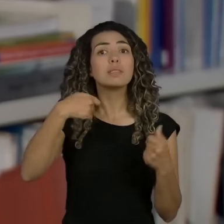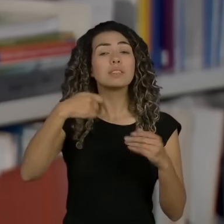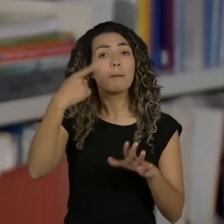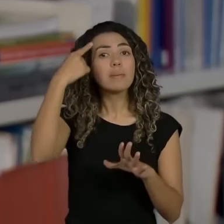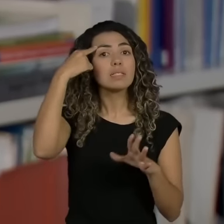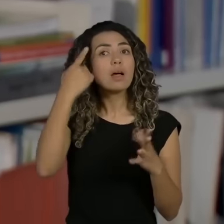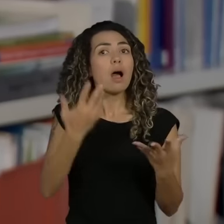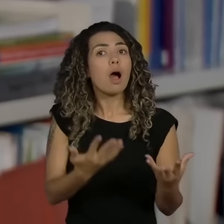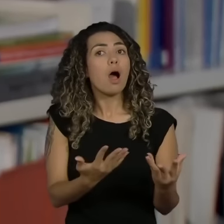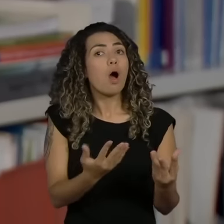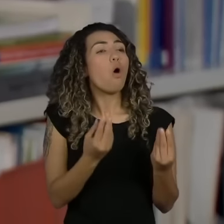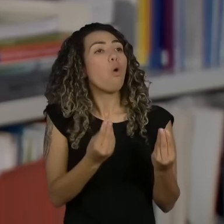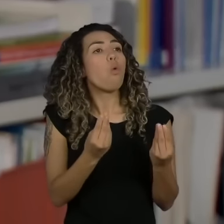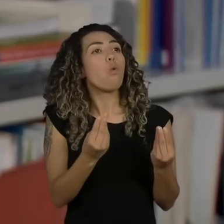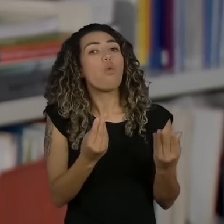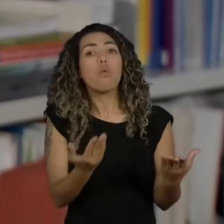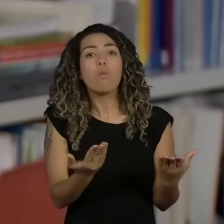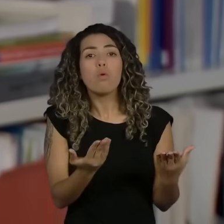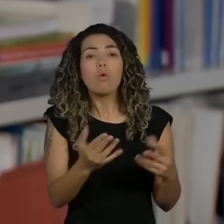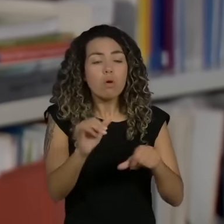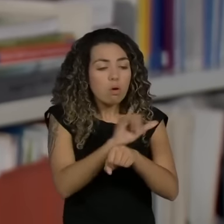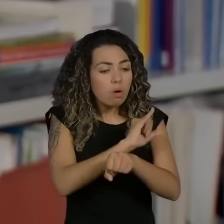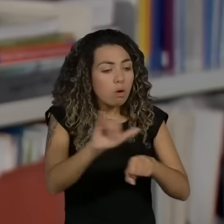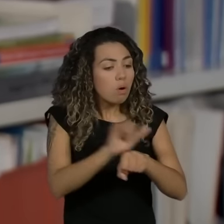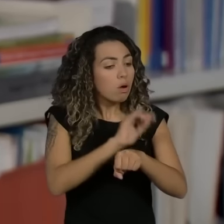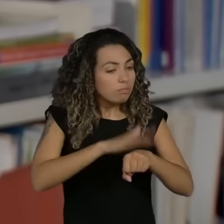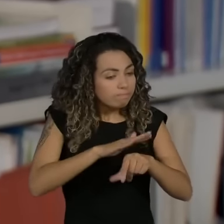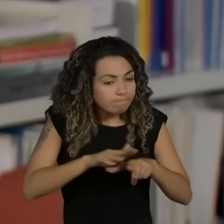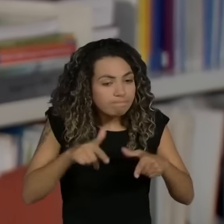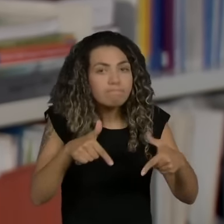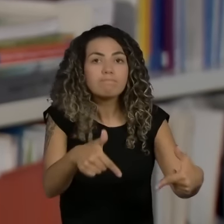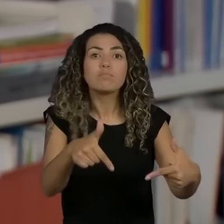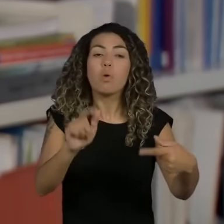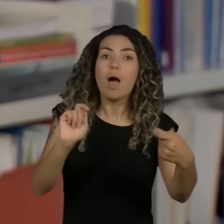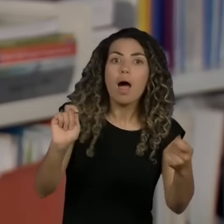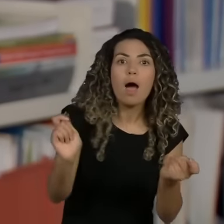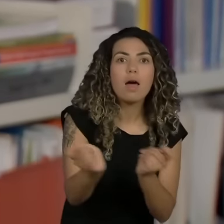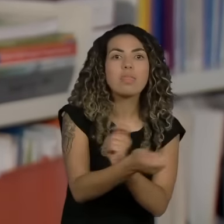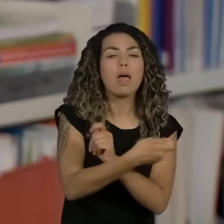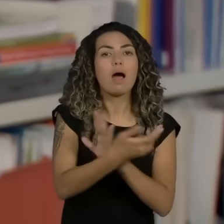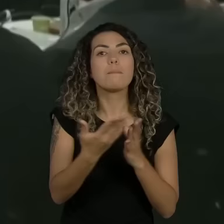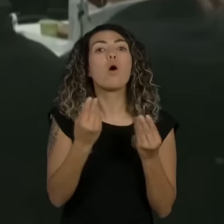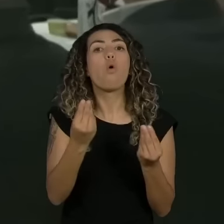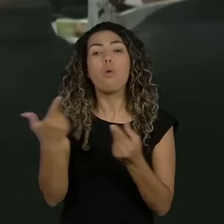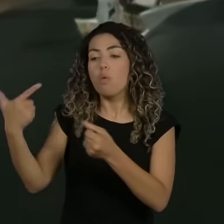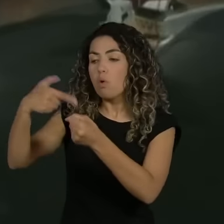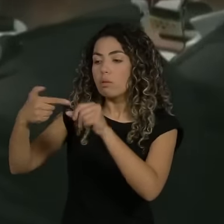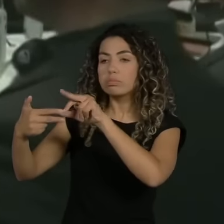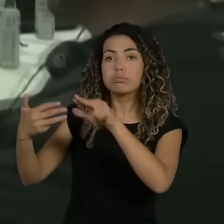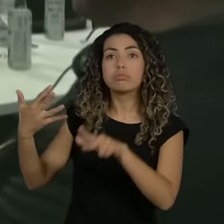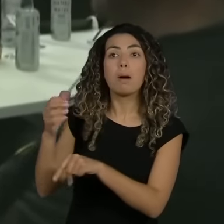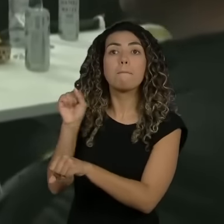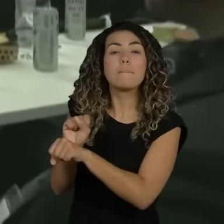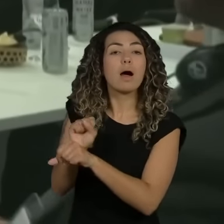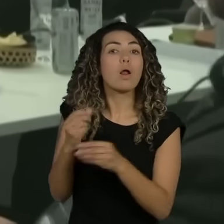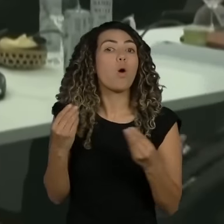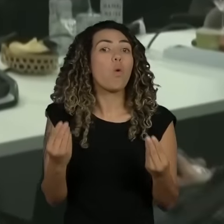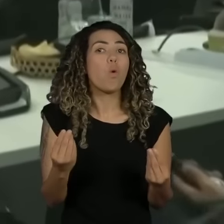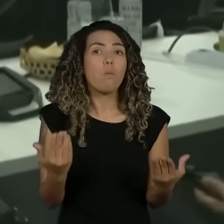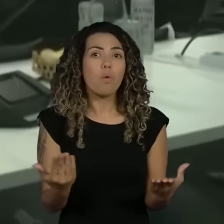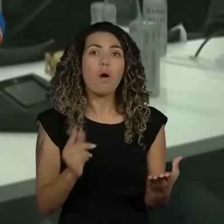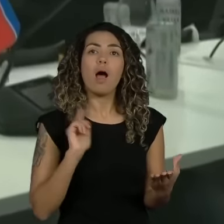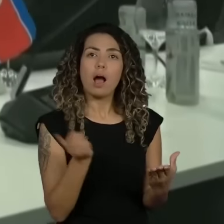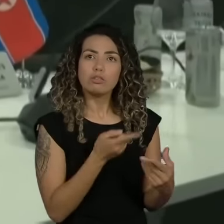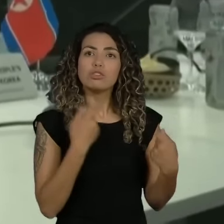realmente colocar o phase-out, ou seja, a transição para fora dos combustíveis fósseis. A gente precisaria ter esse